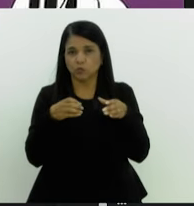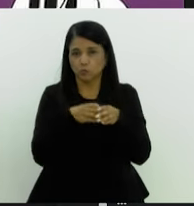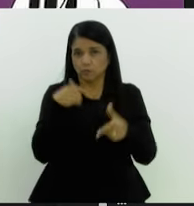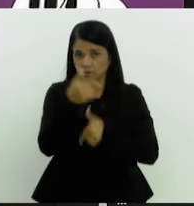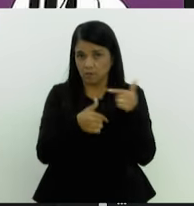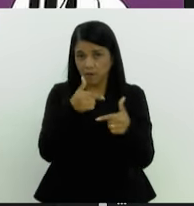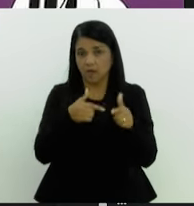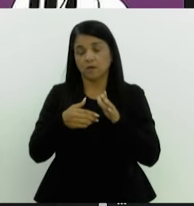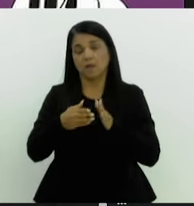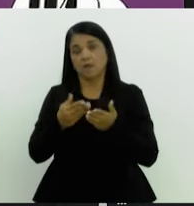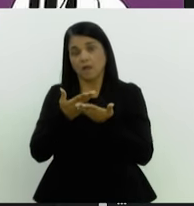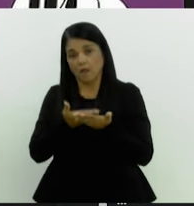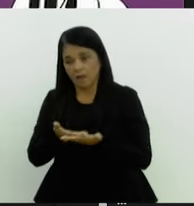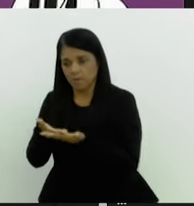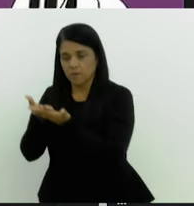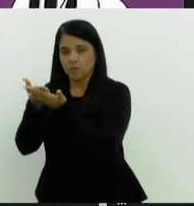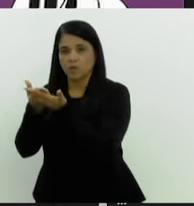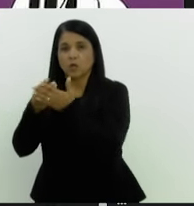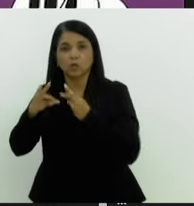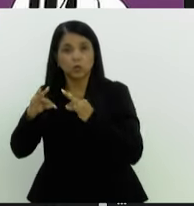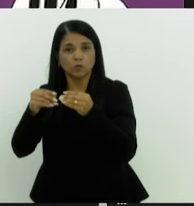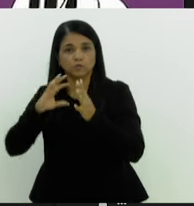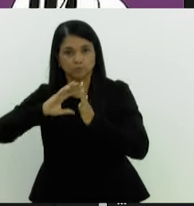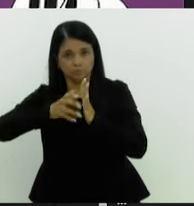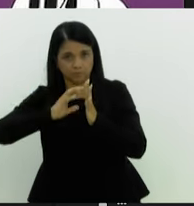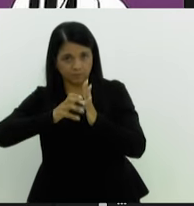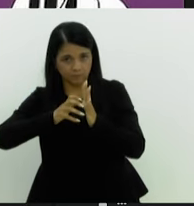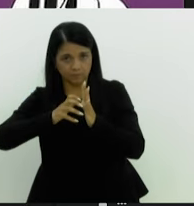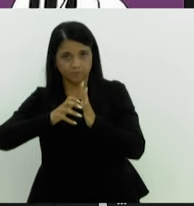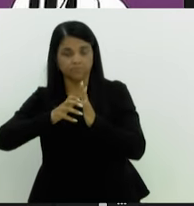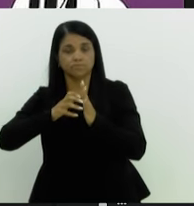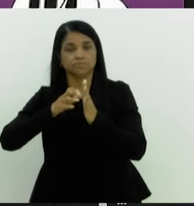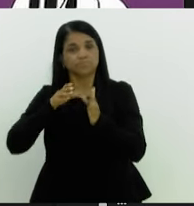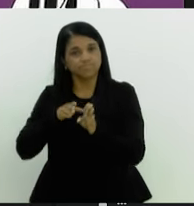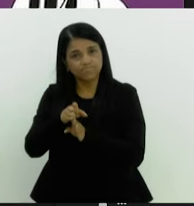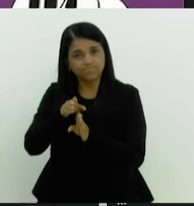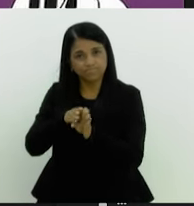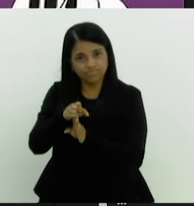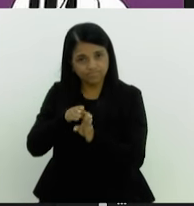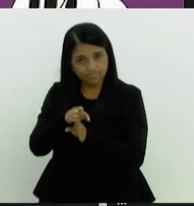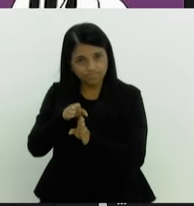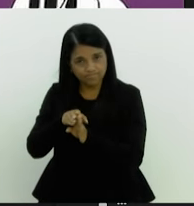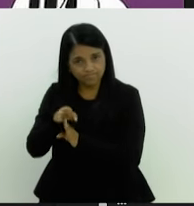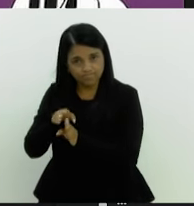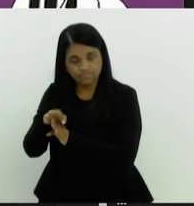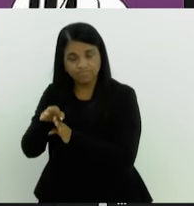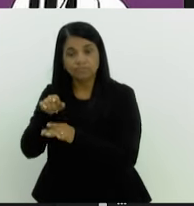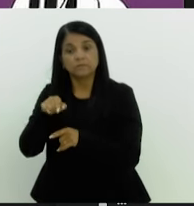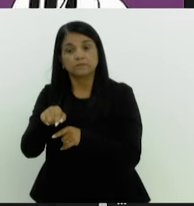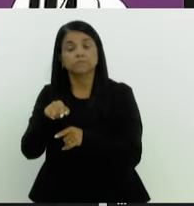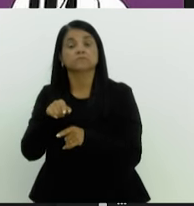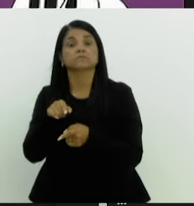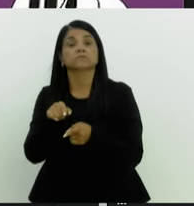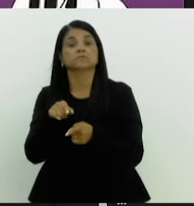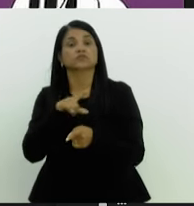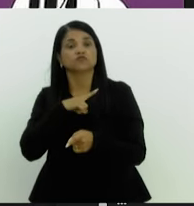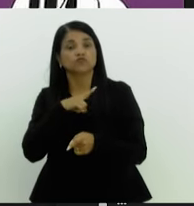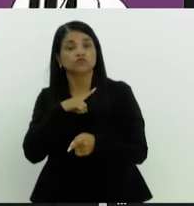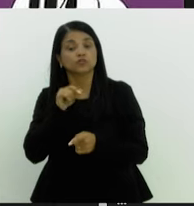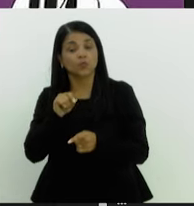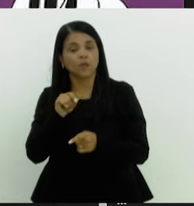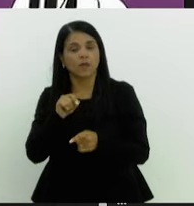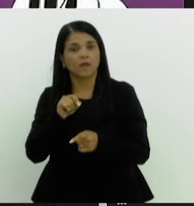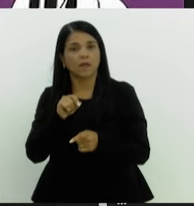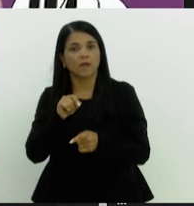recomendação a todos os partidos políticos e as suas diretórios nacionais e nessas recomendação ele deixou